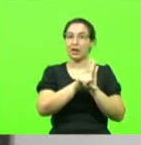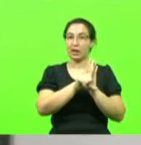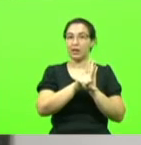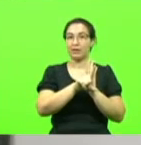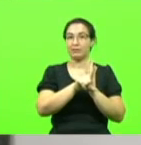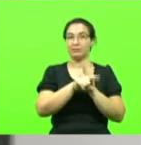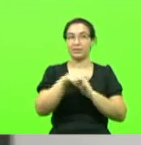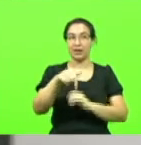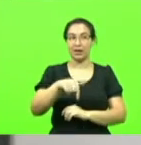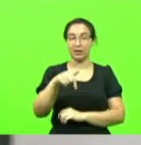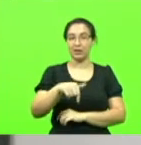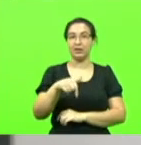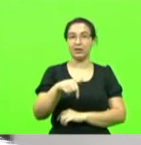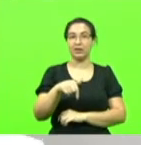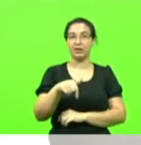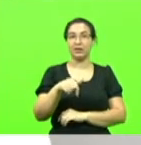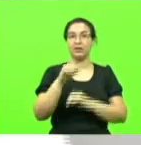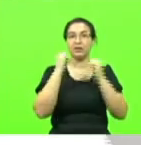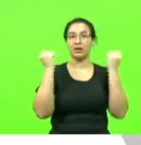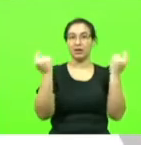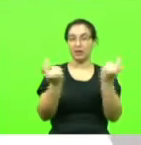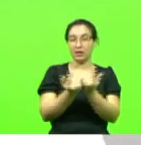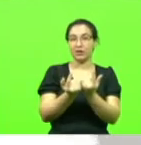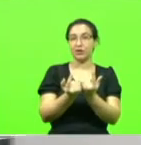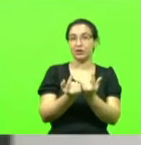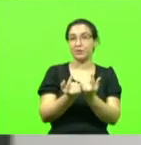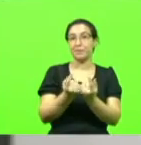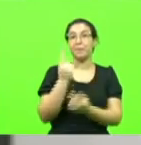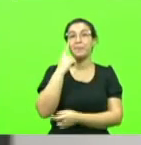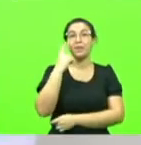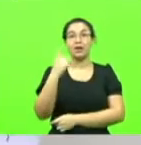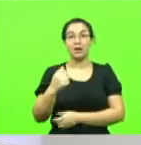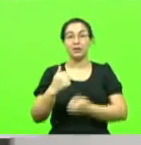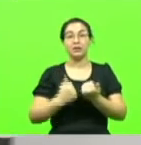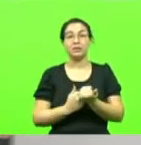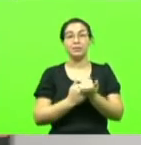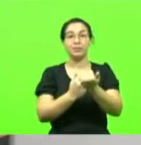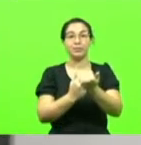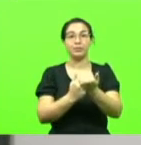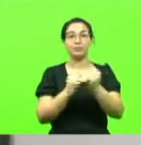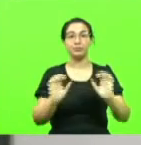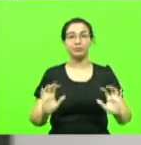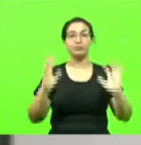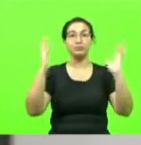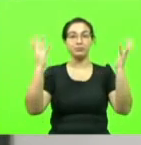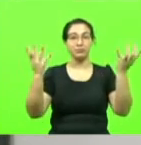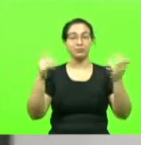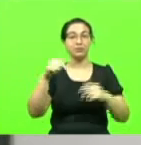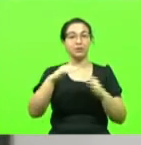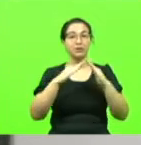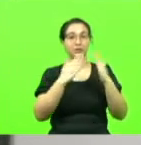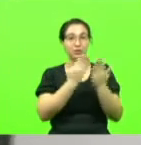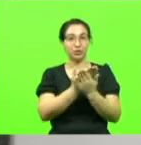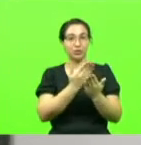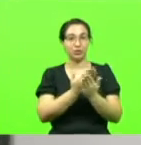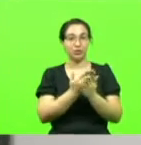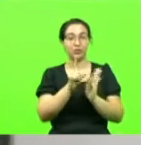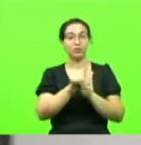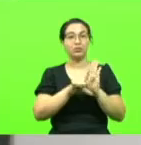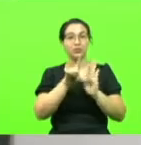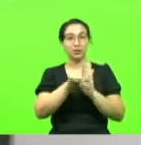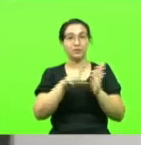essa casa Legislativa no entanto retiramos o interesse em apoiar o evento por meio da escola do Legislativo